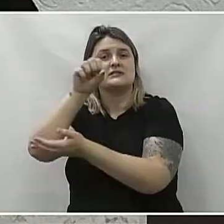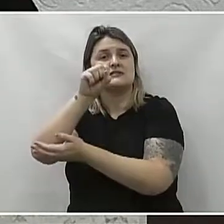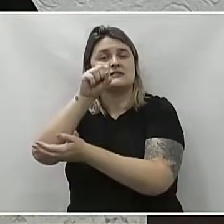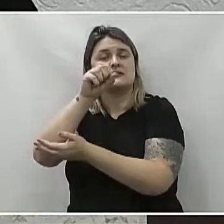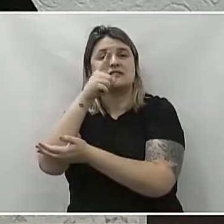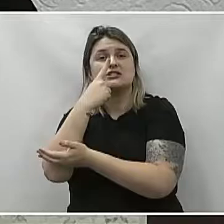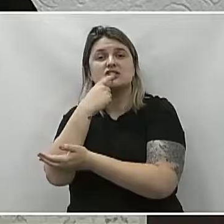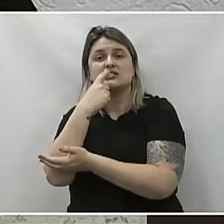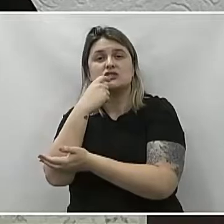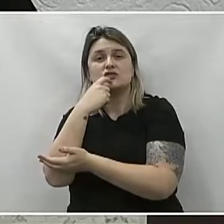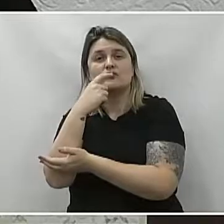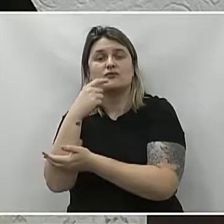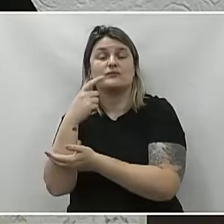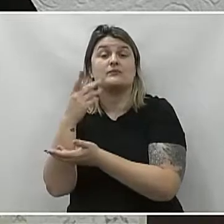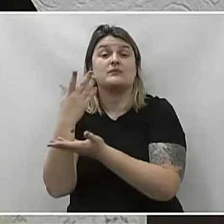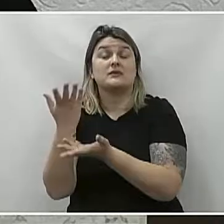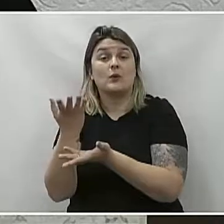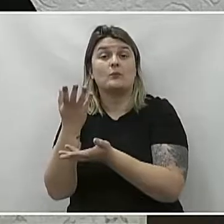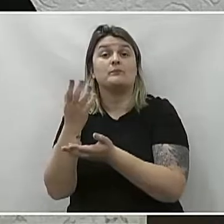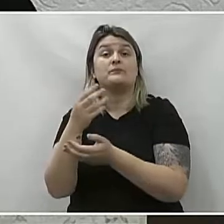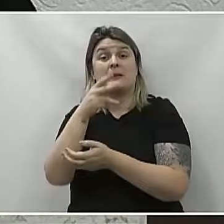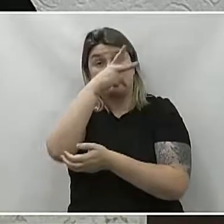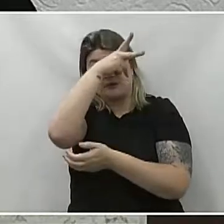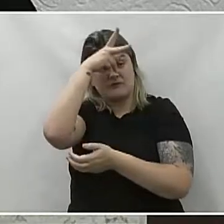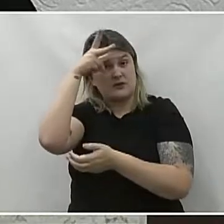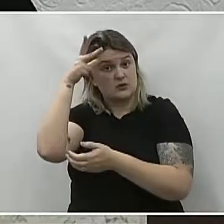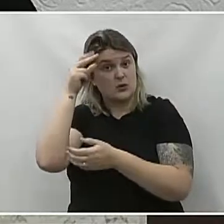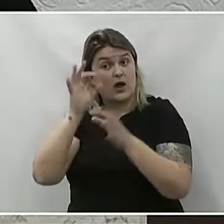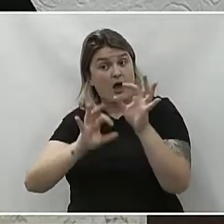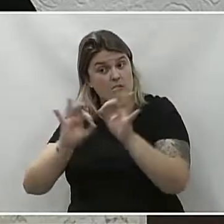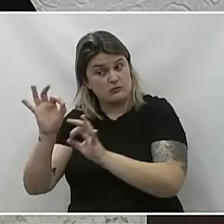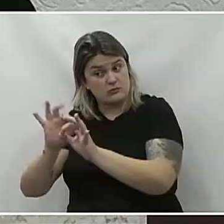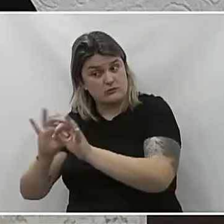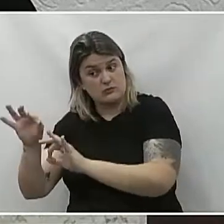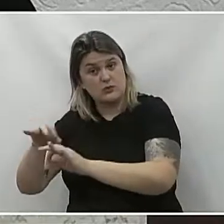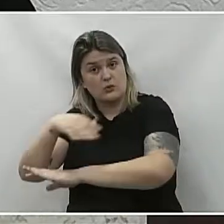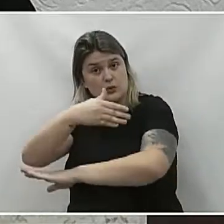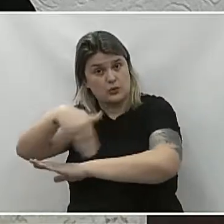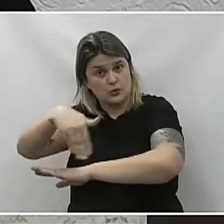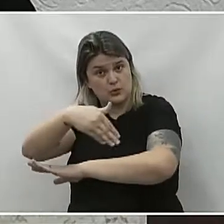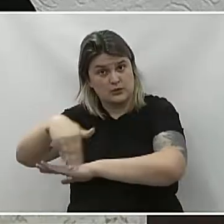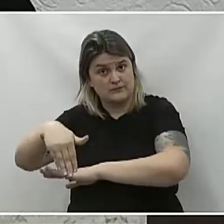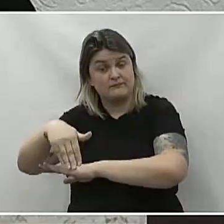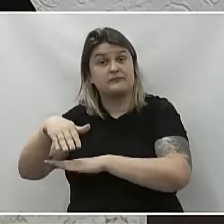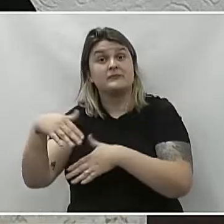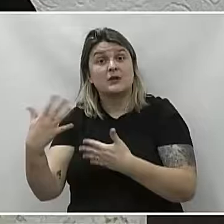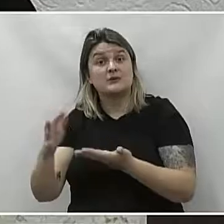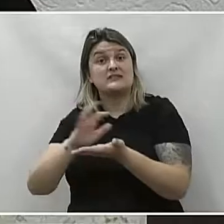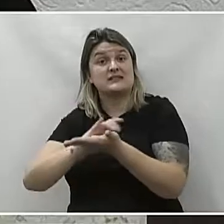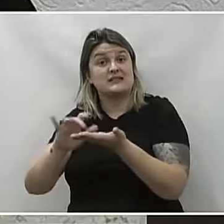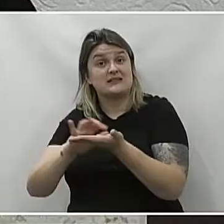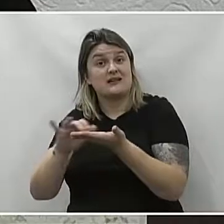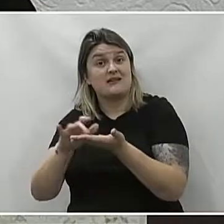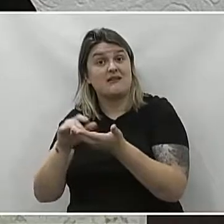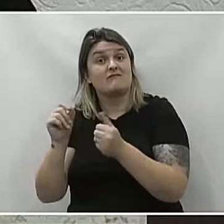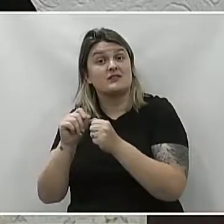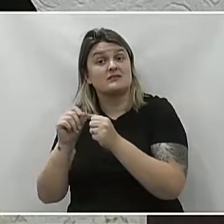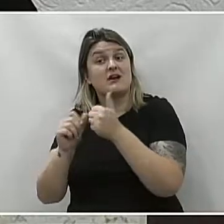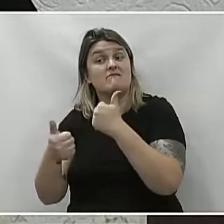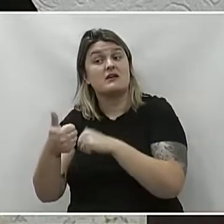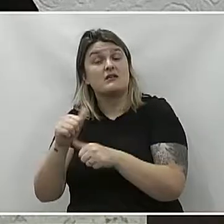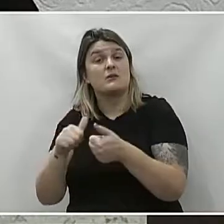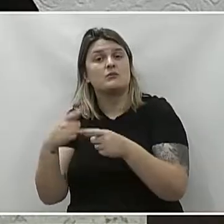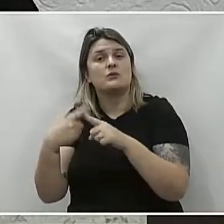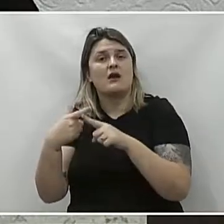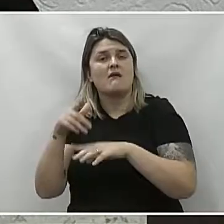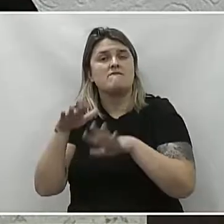via sofreu melhorias por parte do poder público. E se faz necessário que a Secretaria avalie a situação de